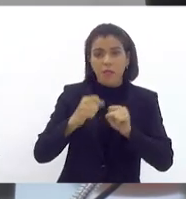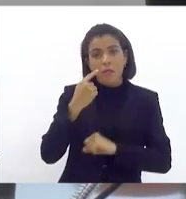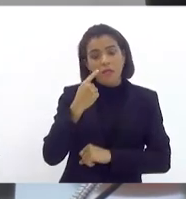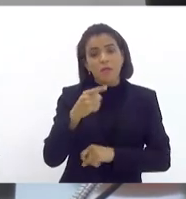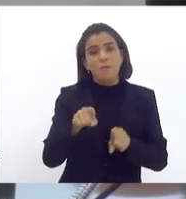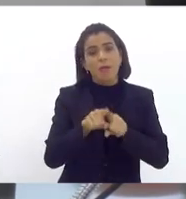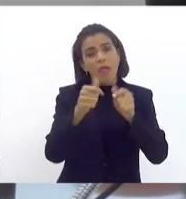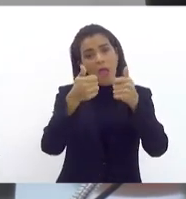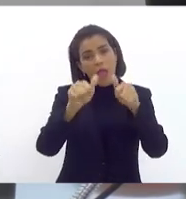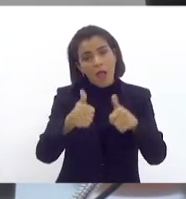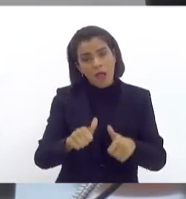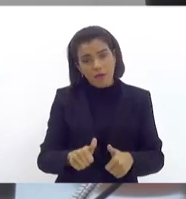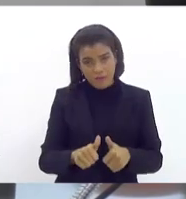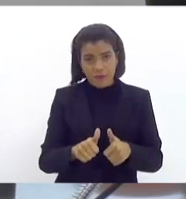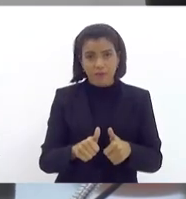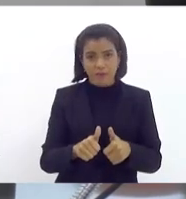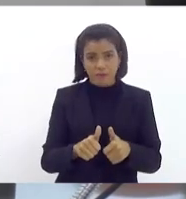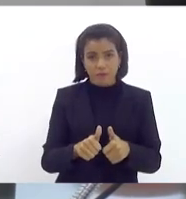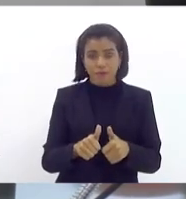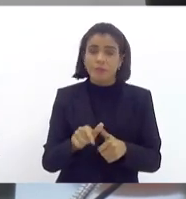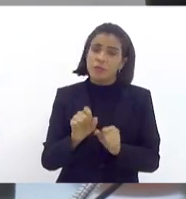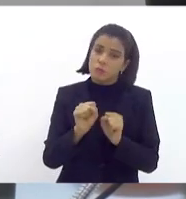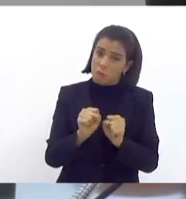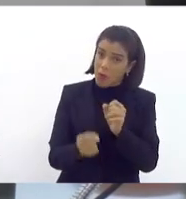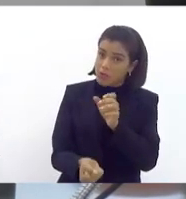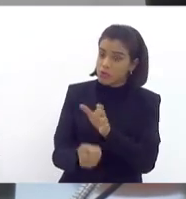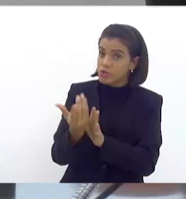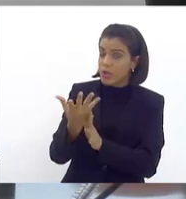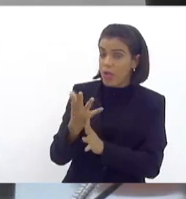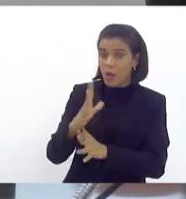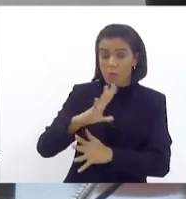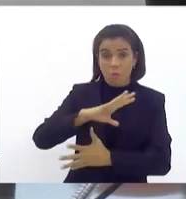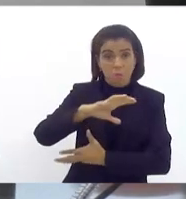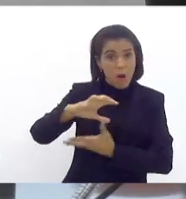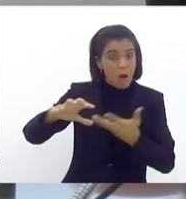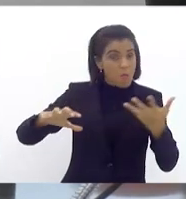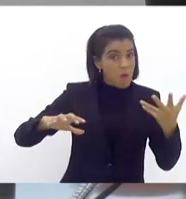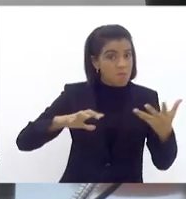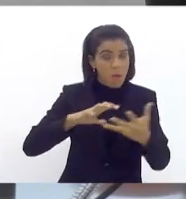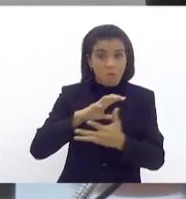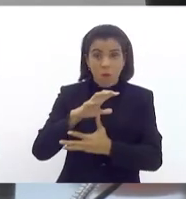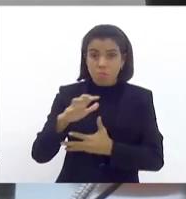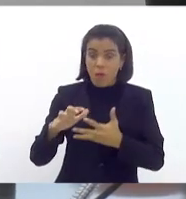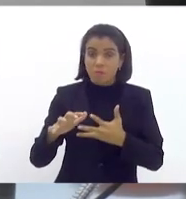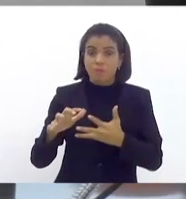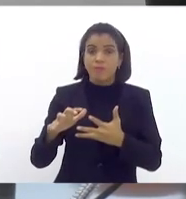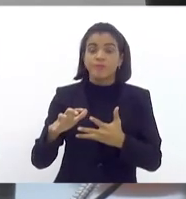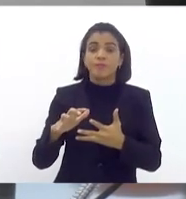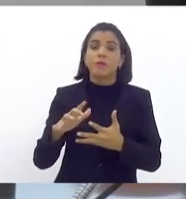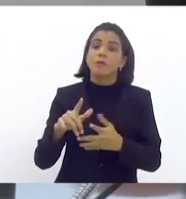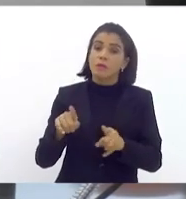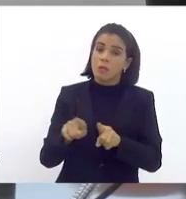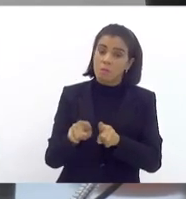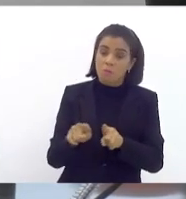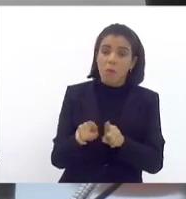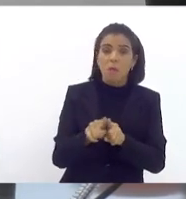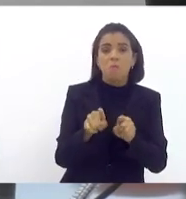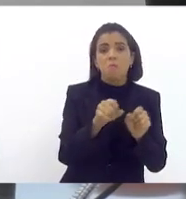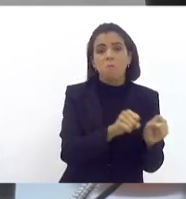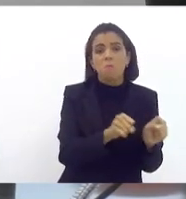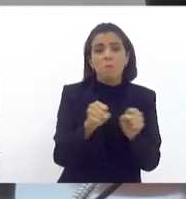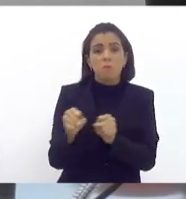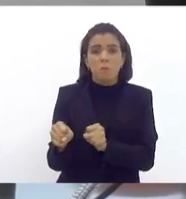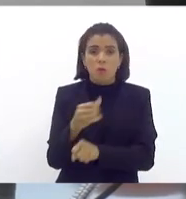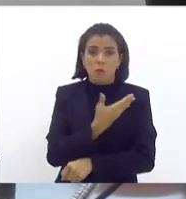disso. Isso pode gerar um grande embaraço e prejuízo, inclusive, para o poder público e